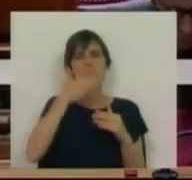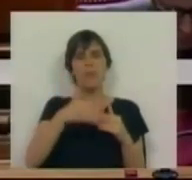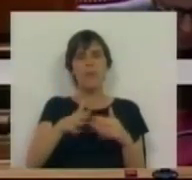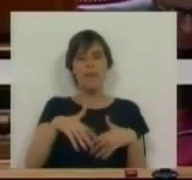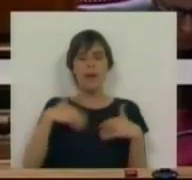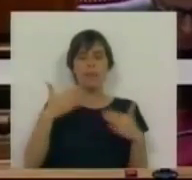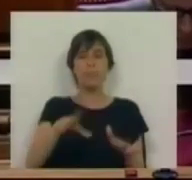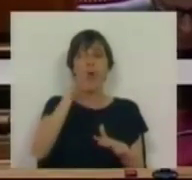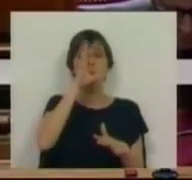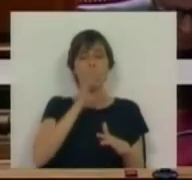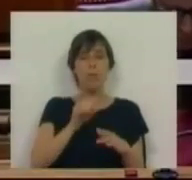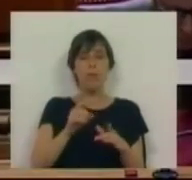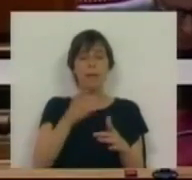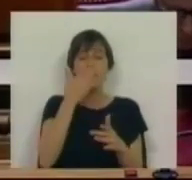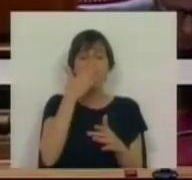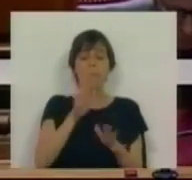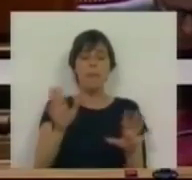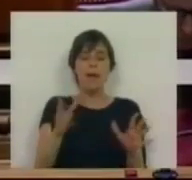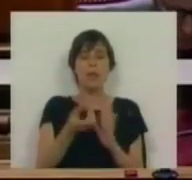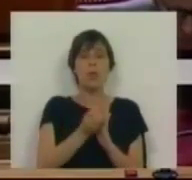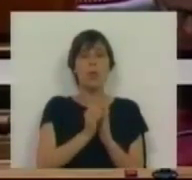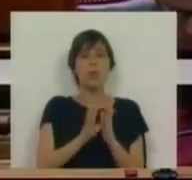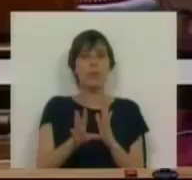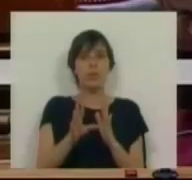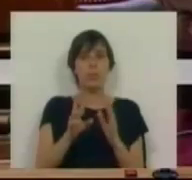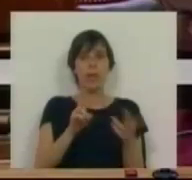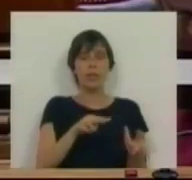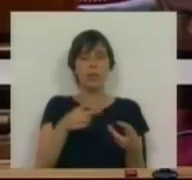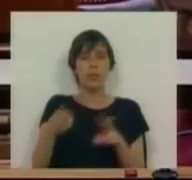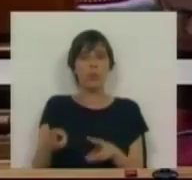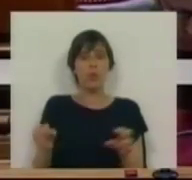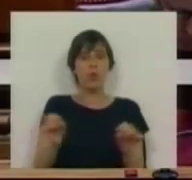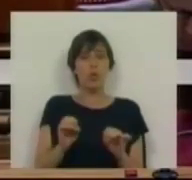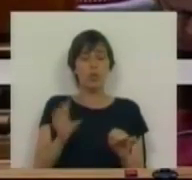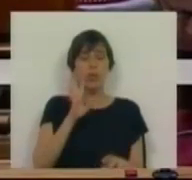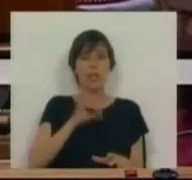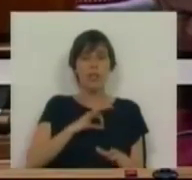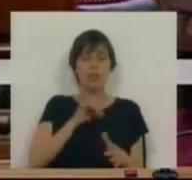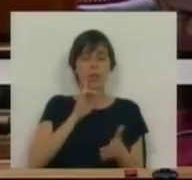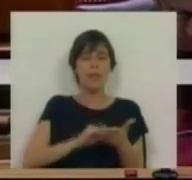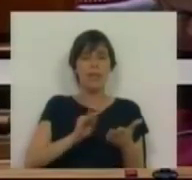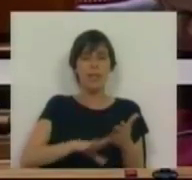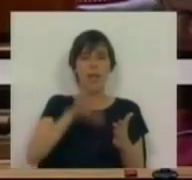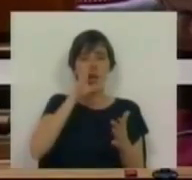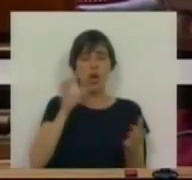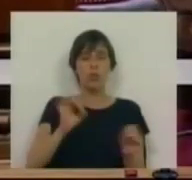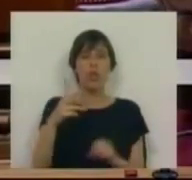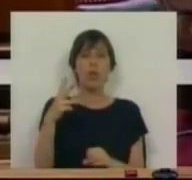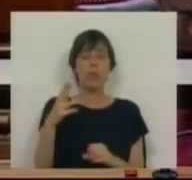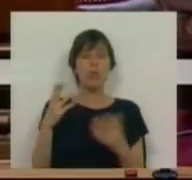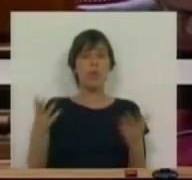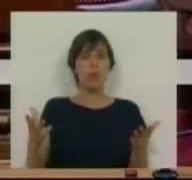deixar o Governo, deixou, parece, um despacho que não transferiu à senhora Secretária de Estado do